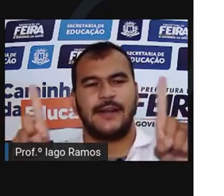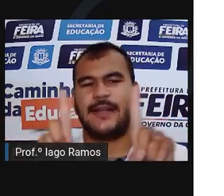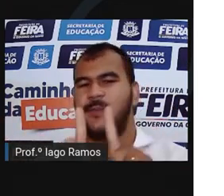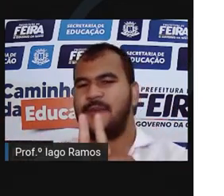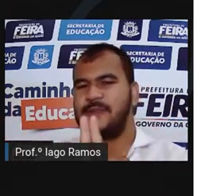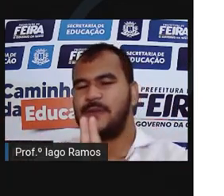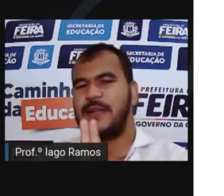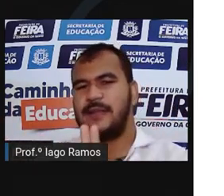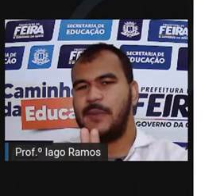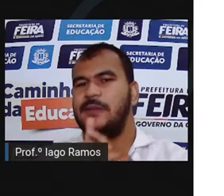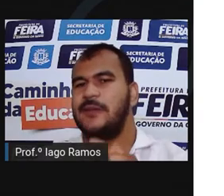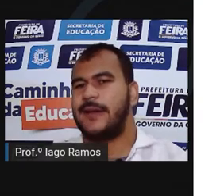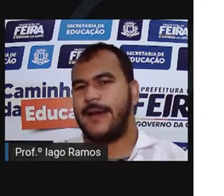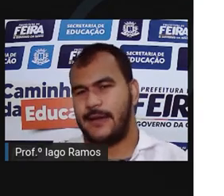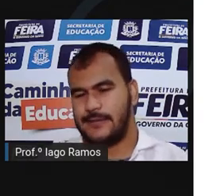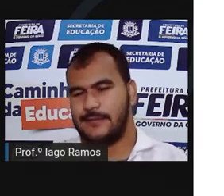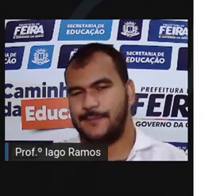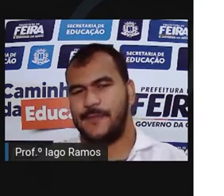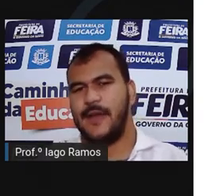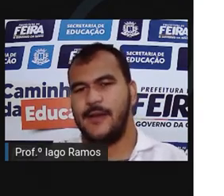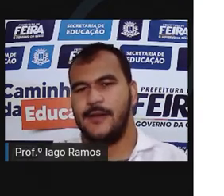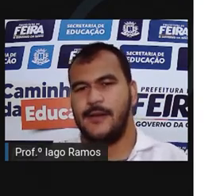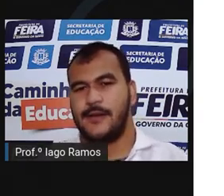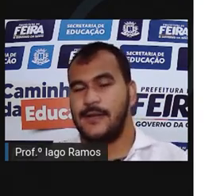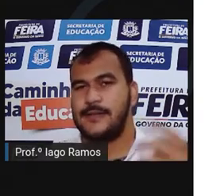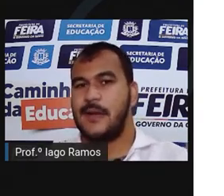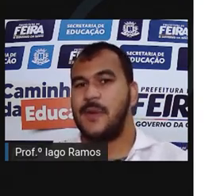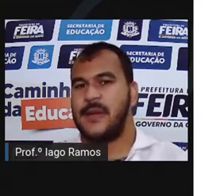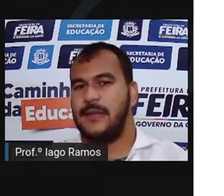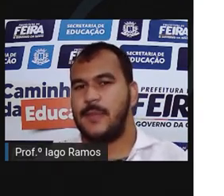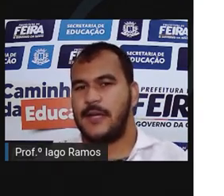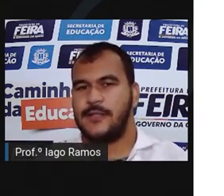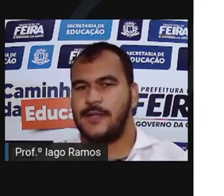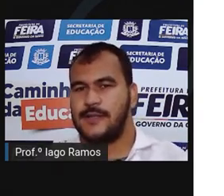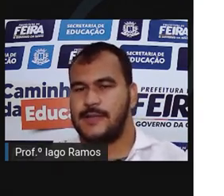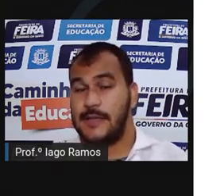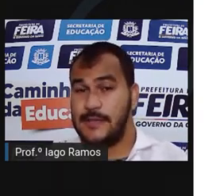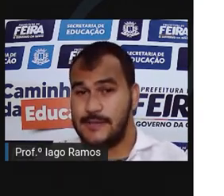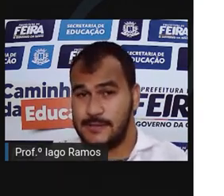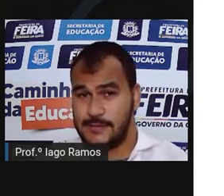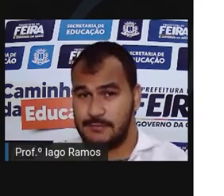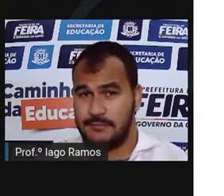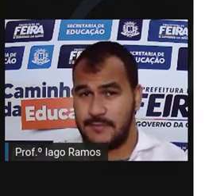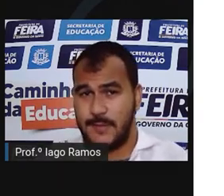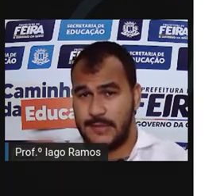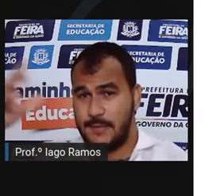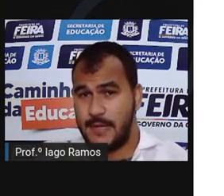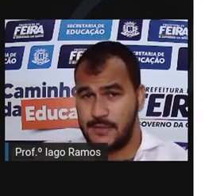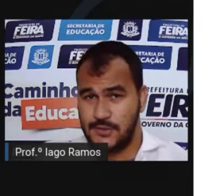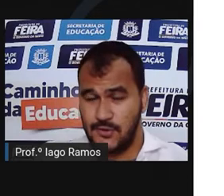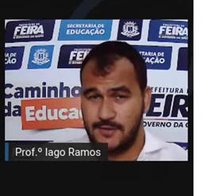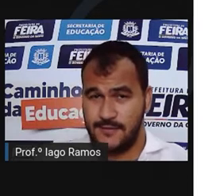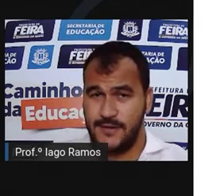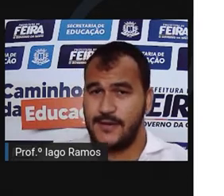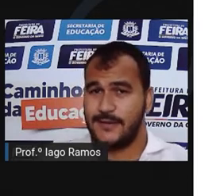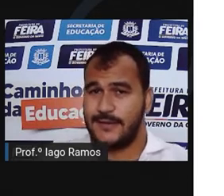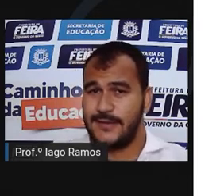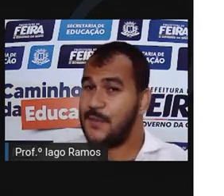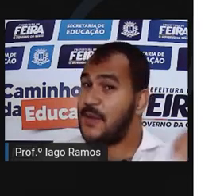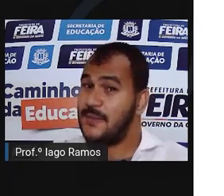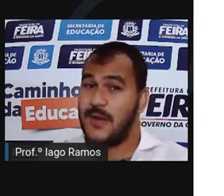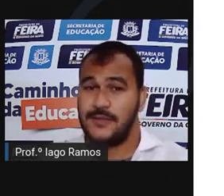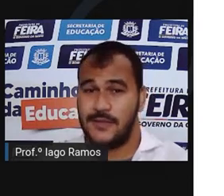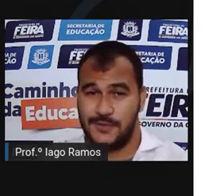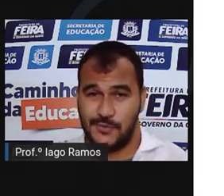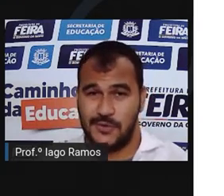Mas será que dá para fazer um casamento entre elas né quem sabe a matemática e as Ciências a matemática geografia